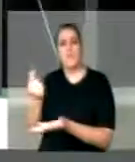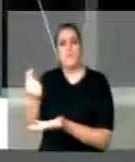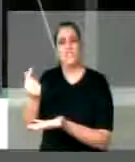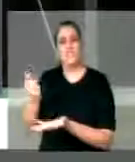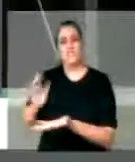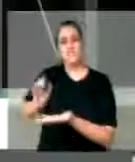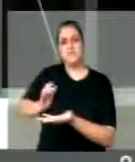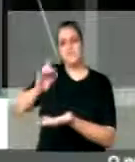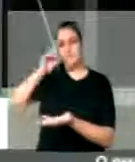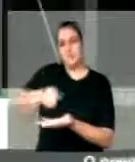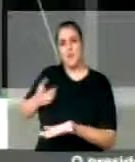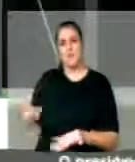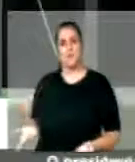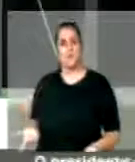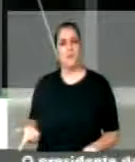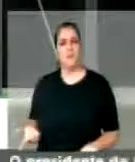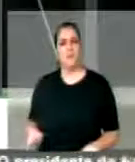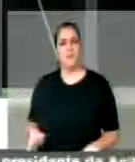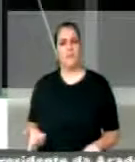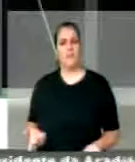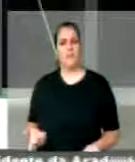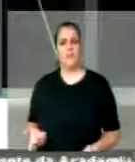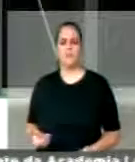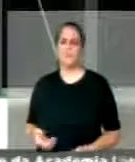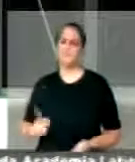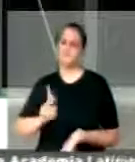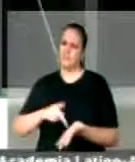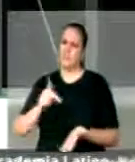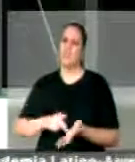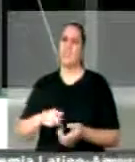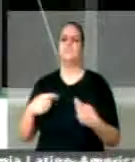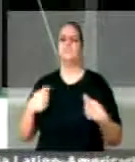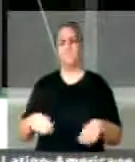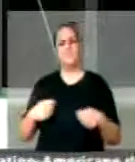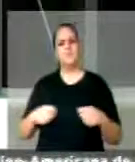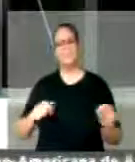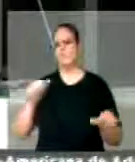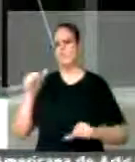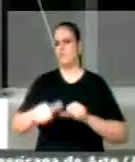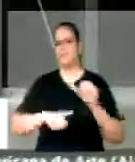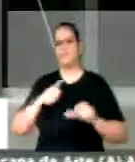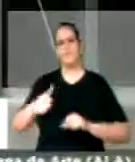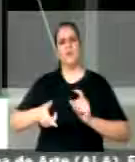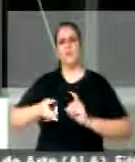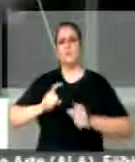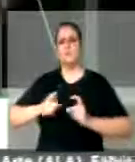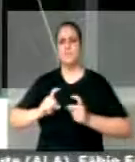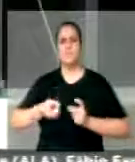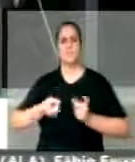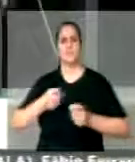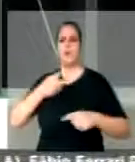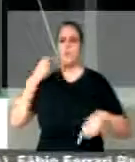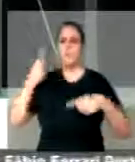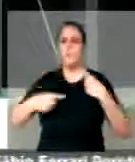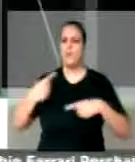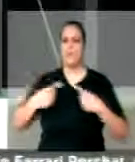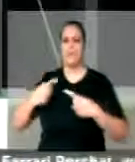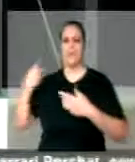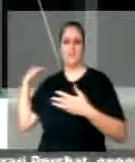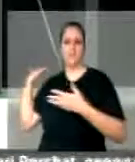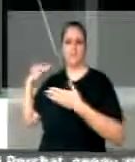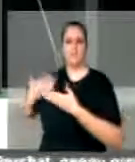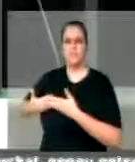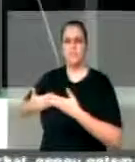nenhuma enfrentar o fato de que as políticas públicas que nós tivemos